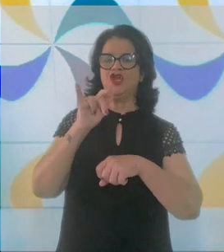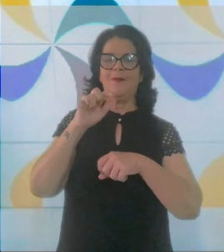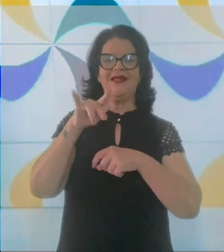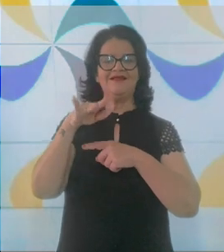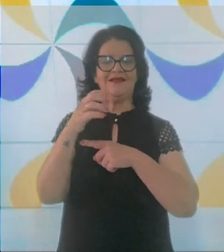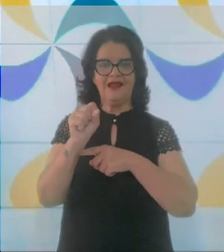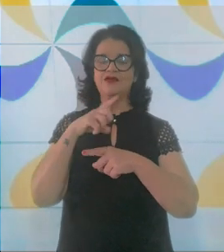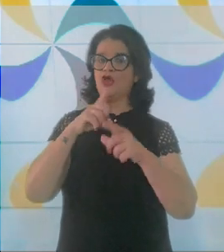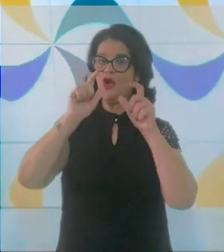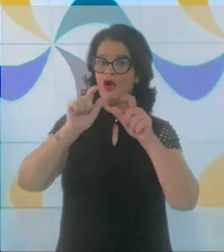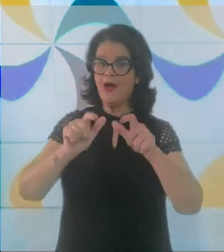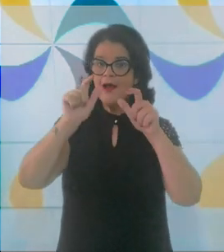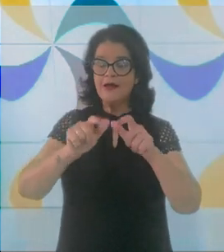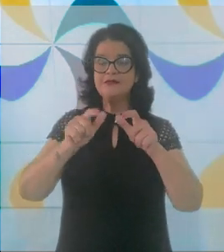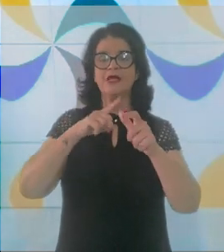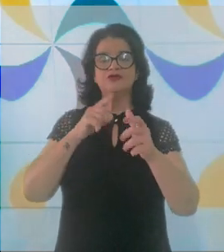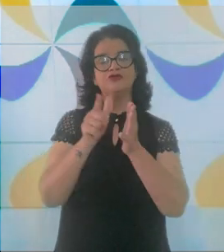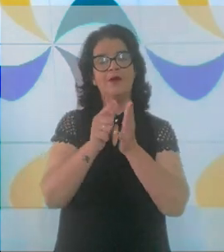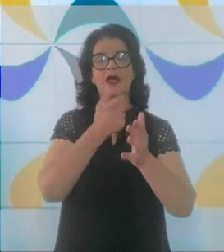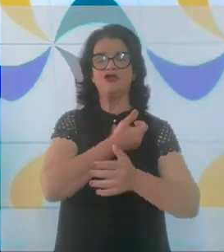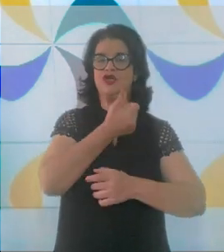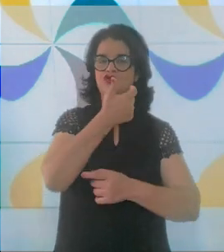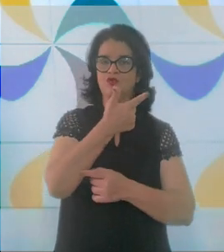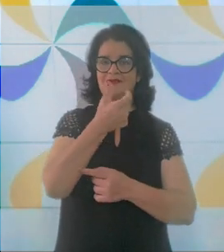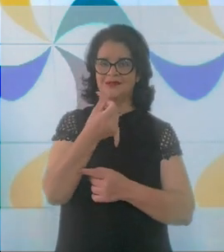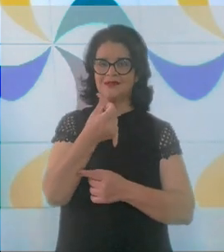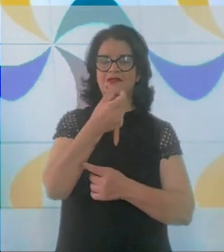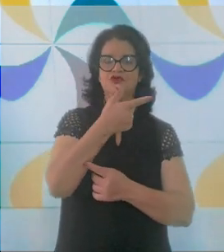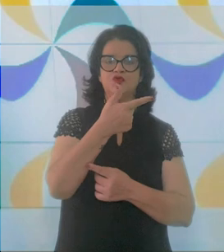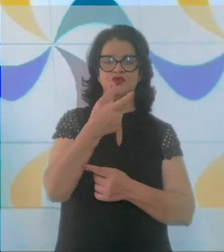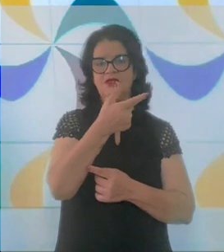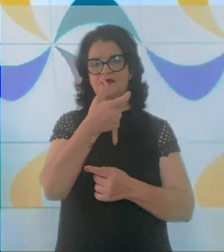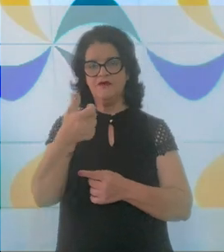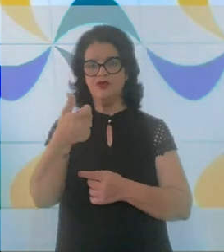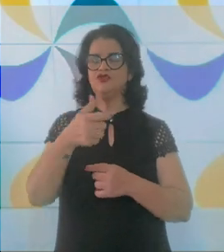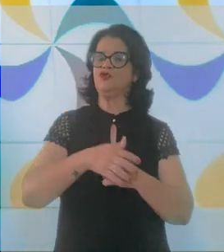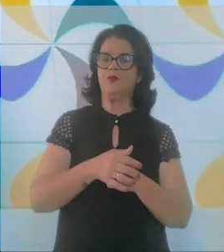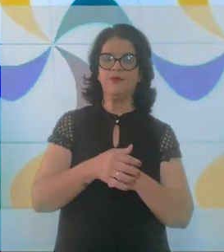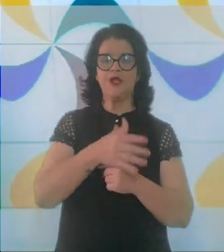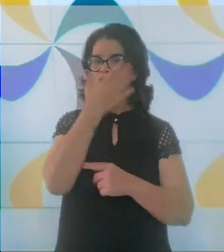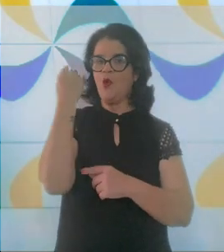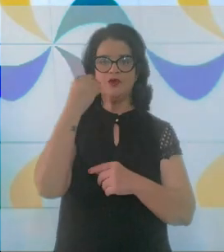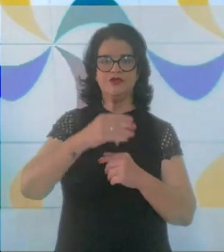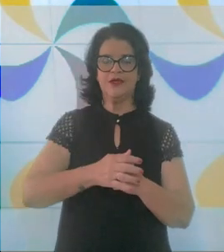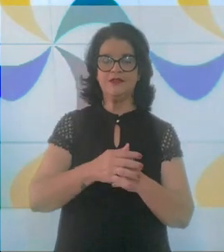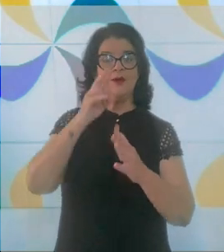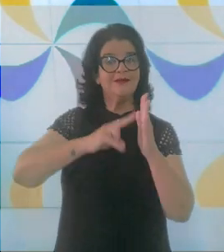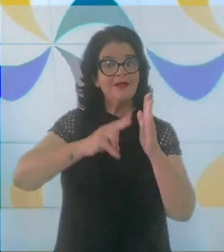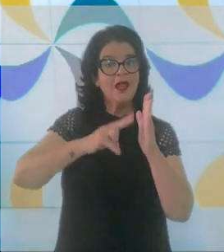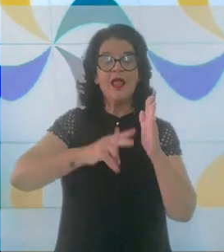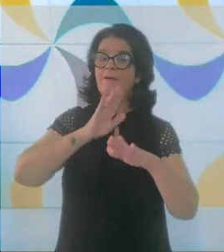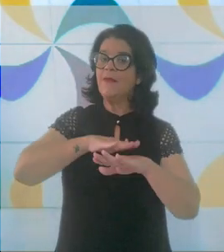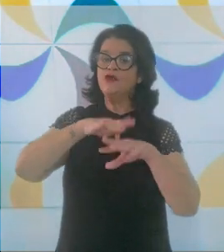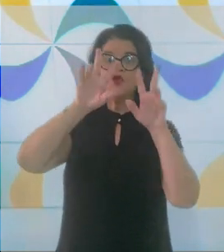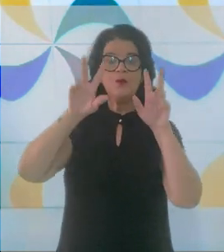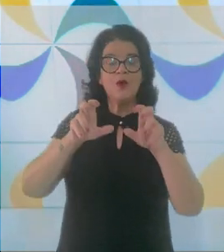estequiometrias localizados entre as páginas 216 e a 221. E não esqueçam de ler mais